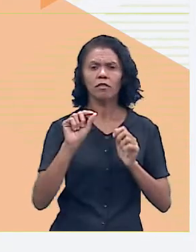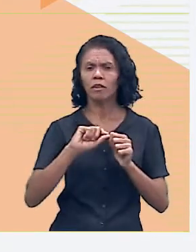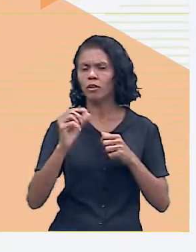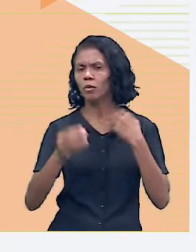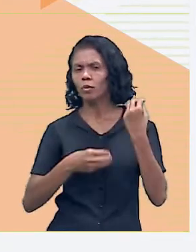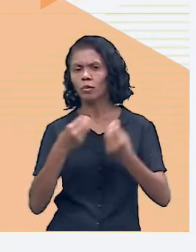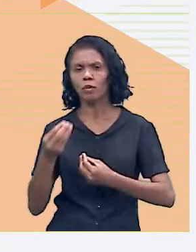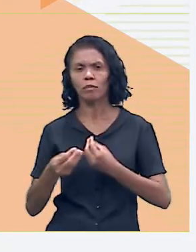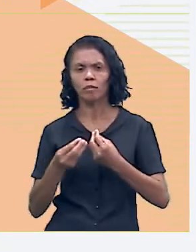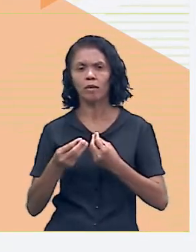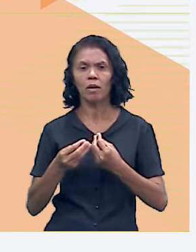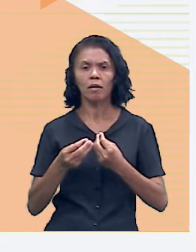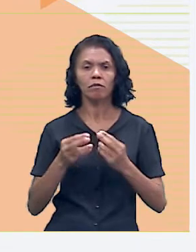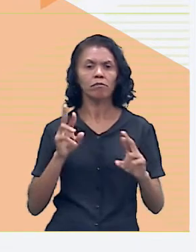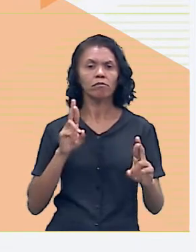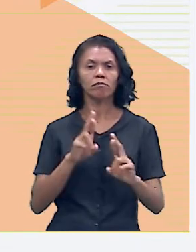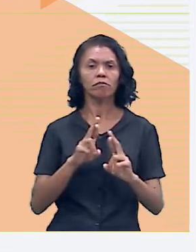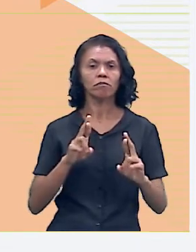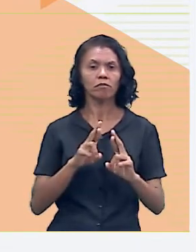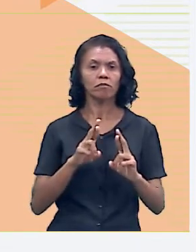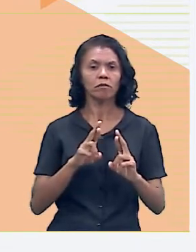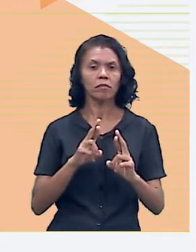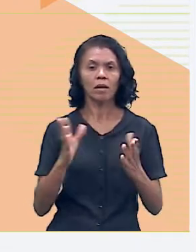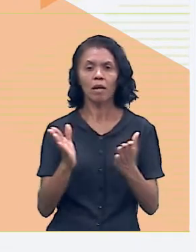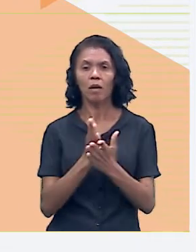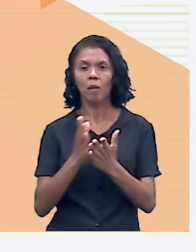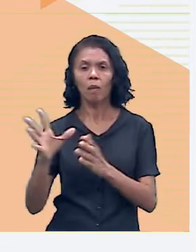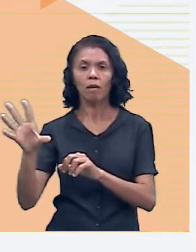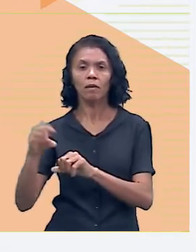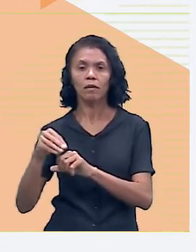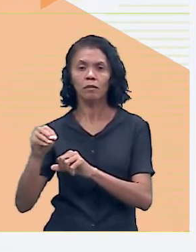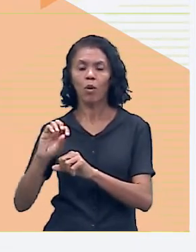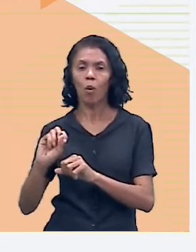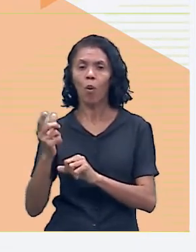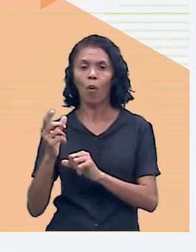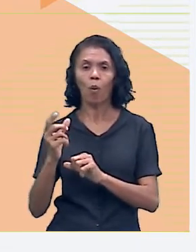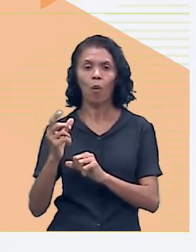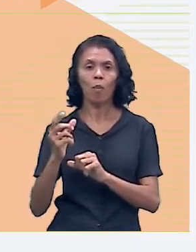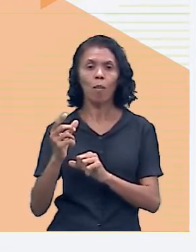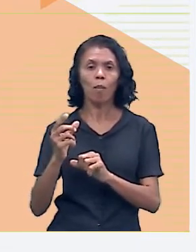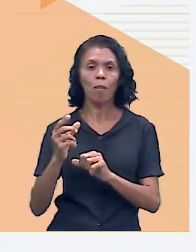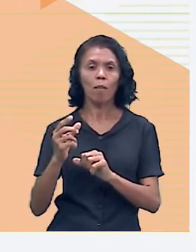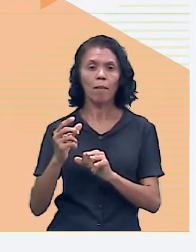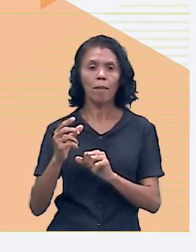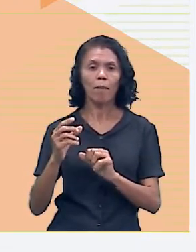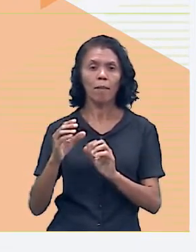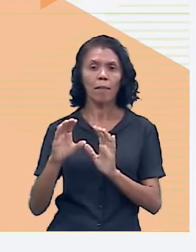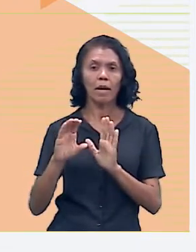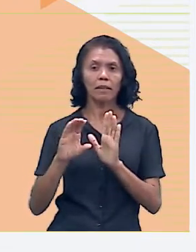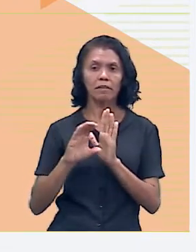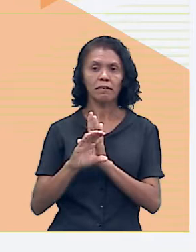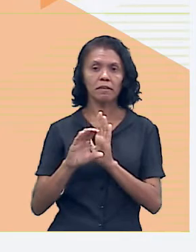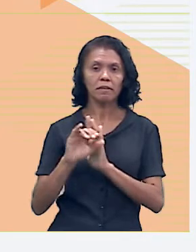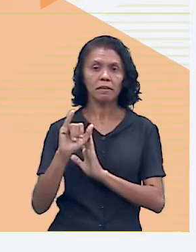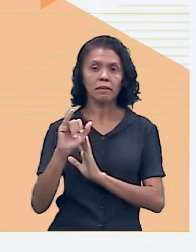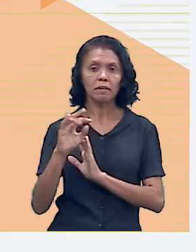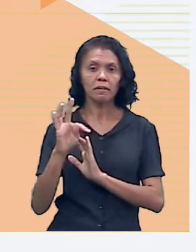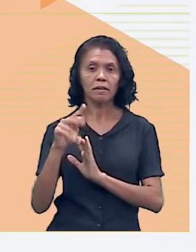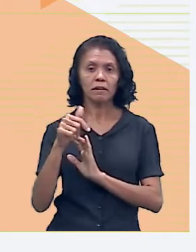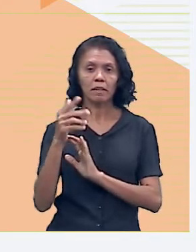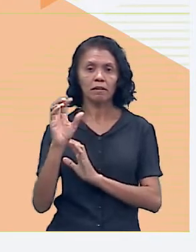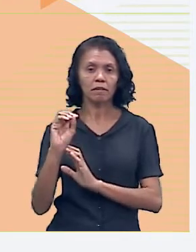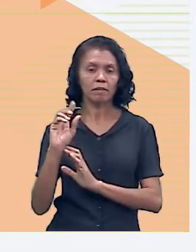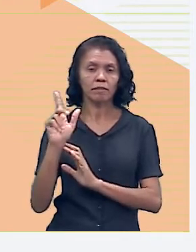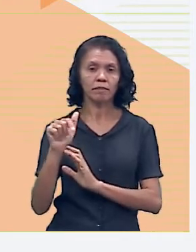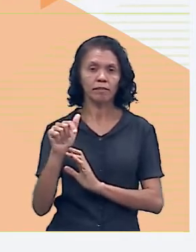aí você pode referenciar uma área do conhecimento ou uma citação Olha que dois exemplos Cacá Diegues um